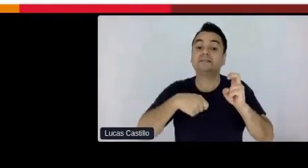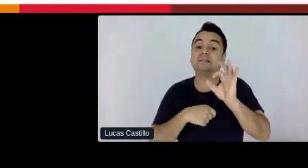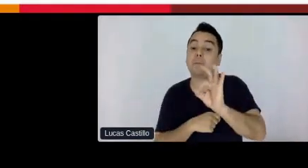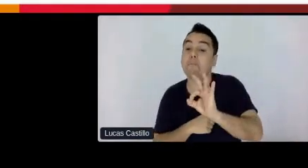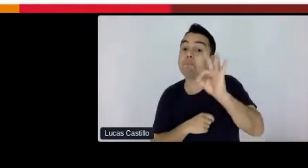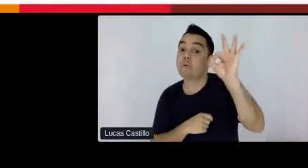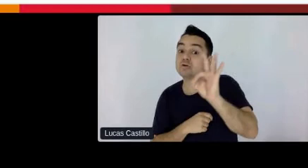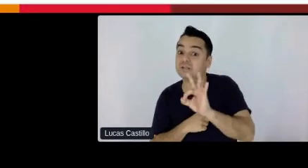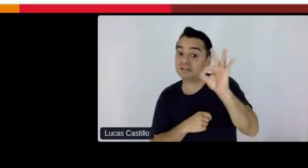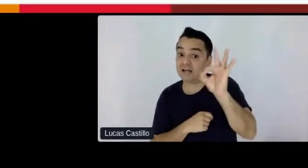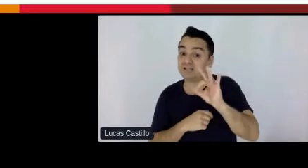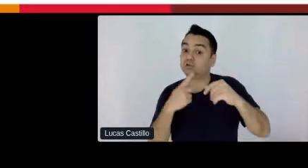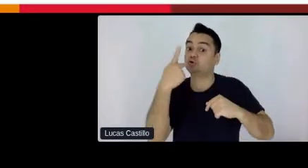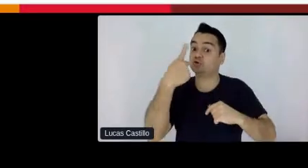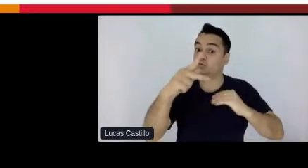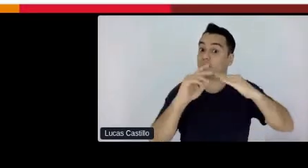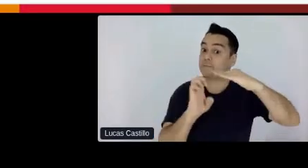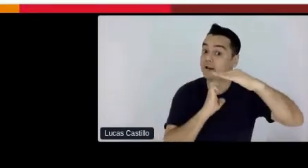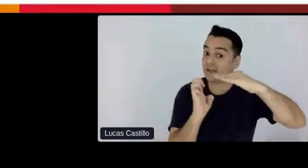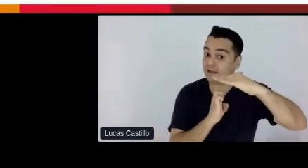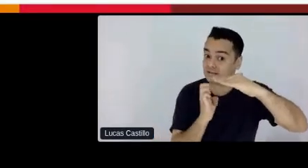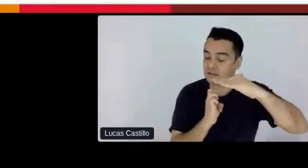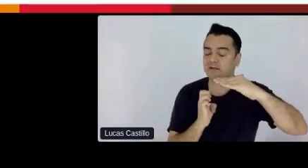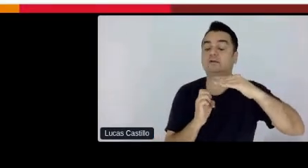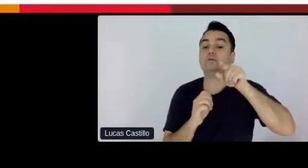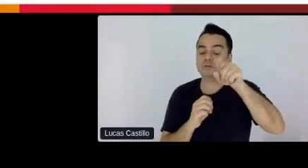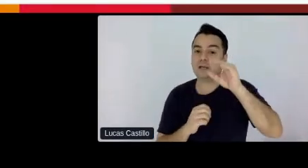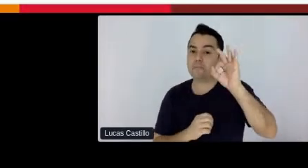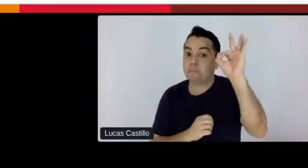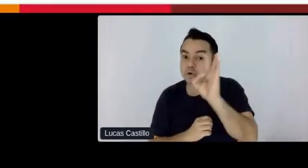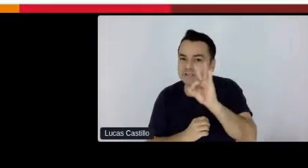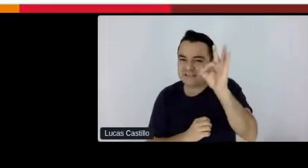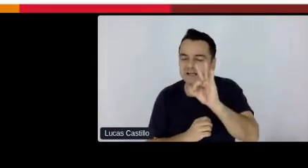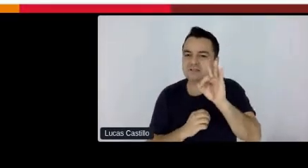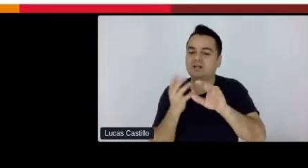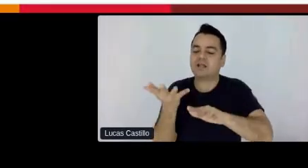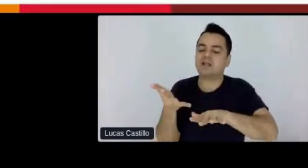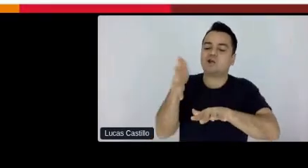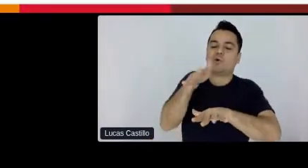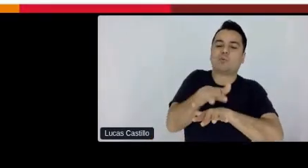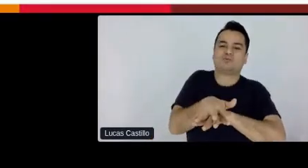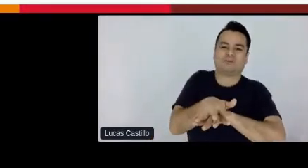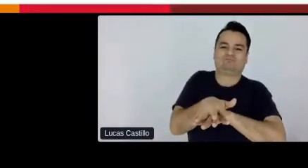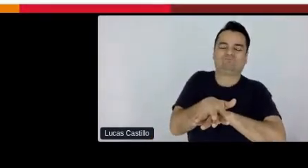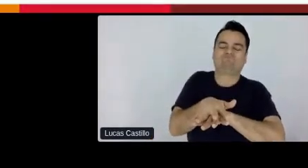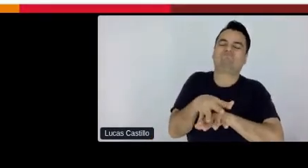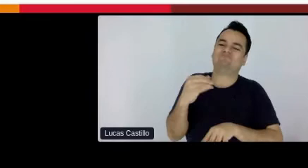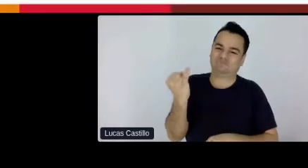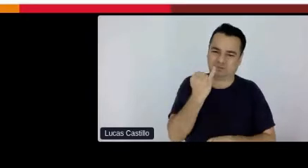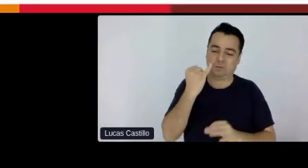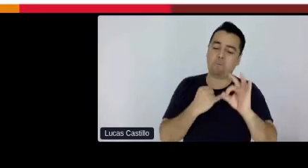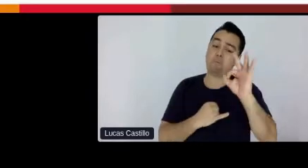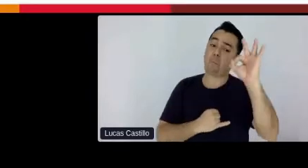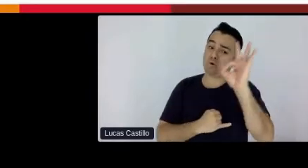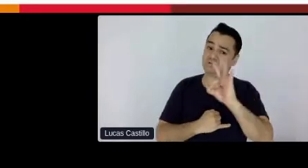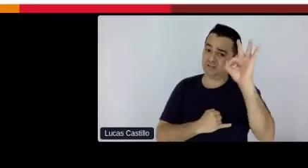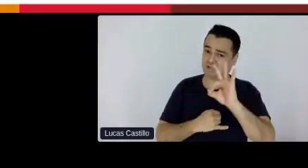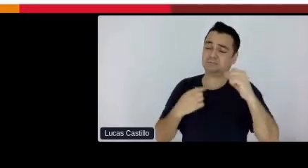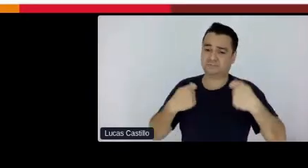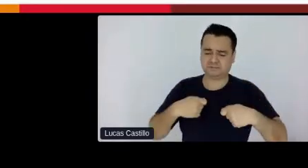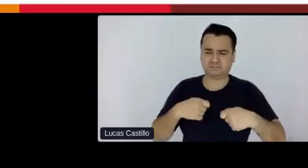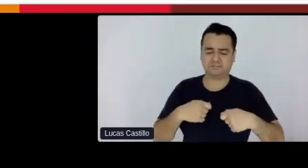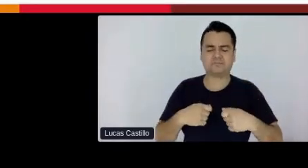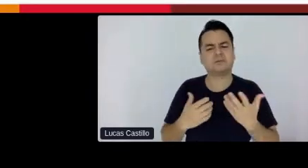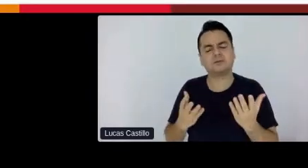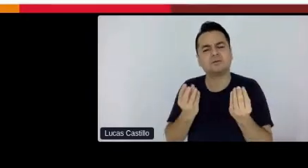Se você olha para o seu negócio, né, e parece que tem pouca inclusão social, talvez seja a hora de você mudar isso. E o que você pode